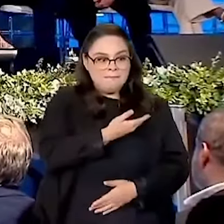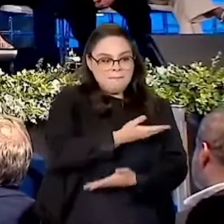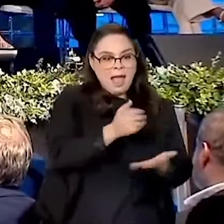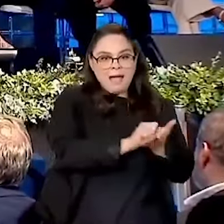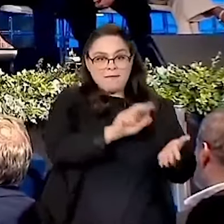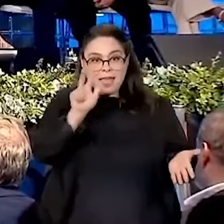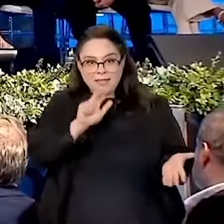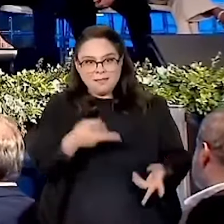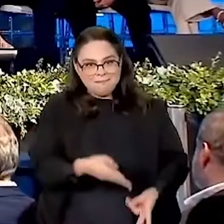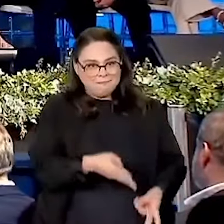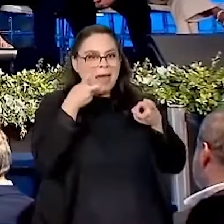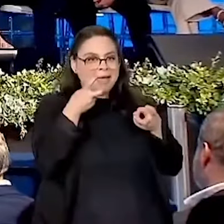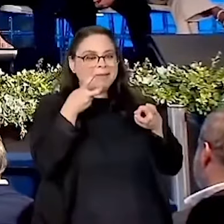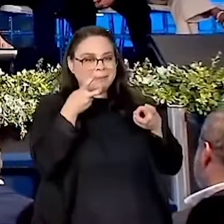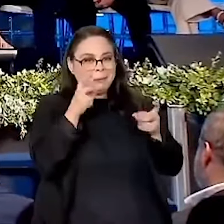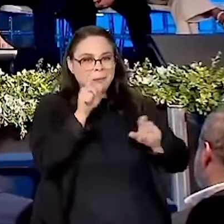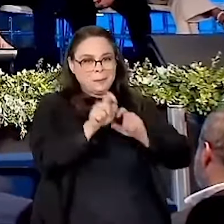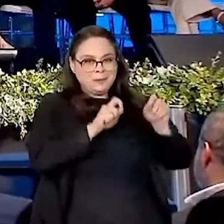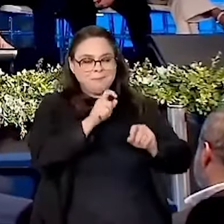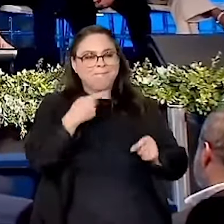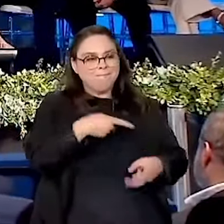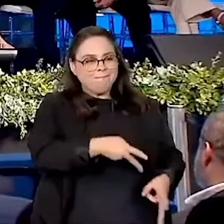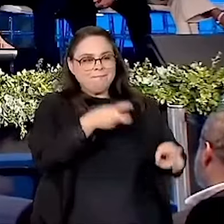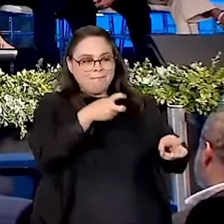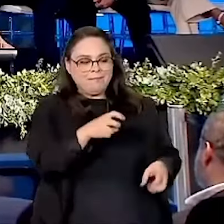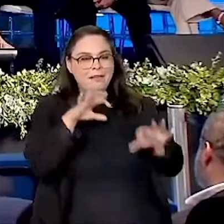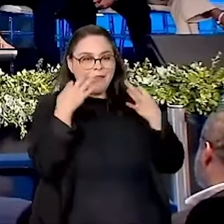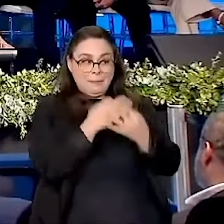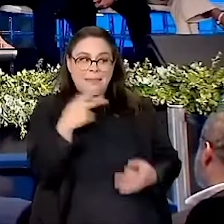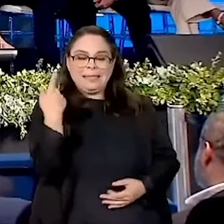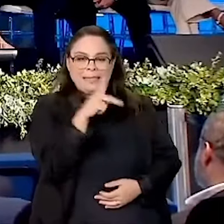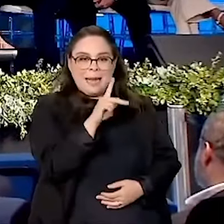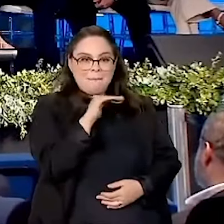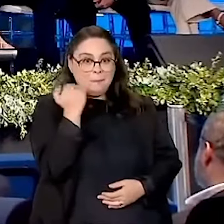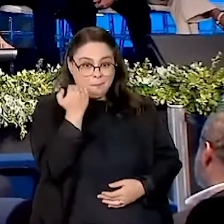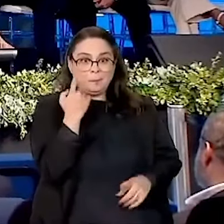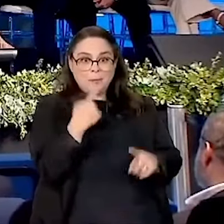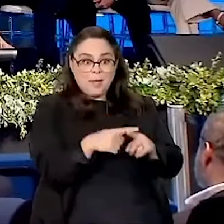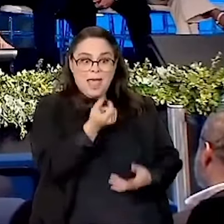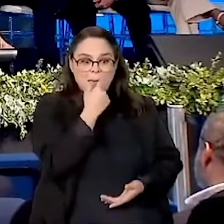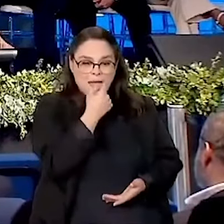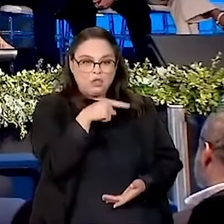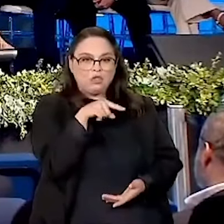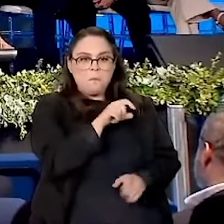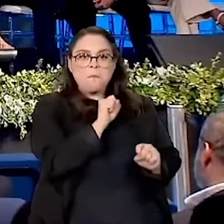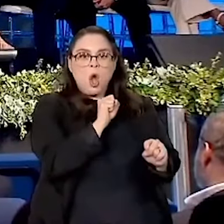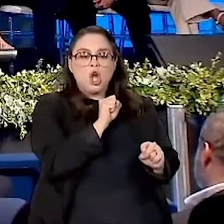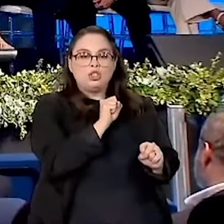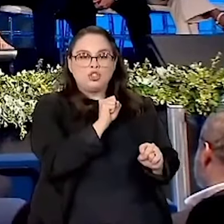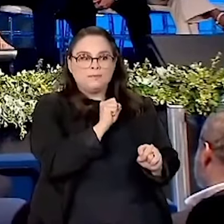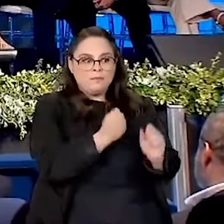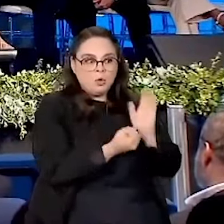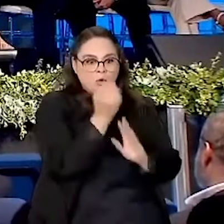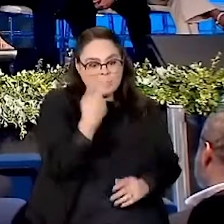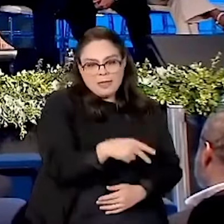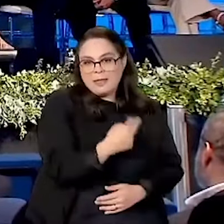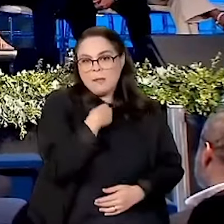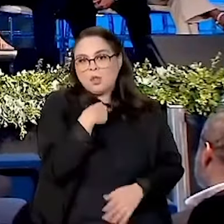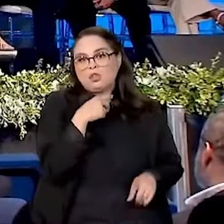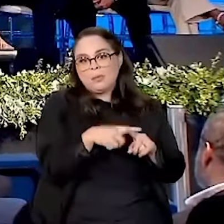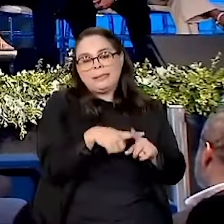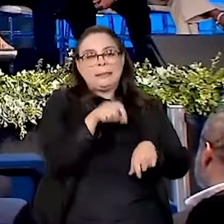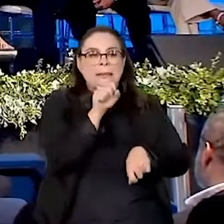Anvisa perceber que algum parente dele morreu porque um remédio que poderia ser produzido aqui não foi produzido